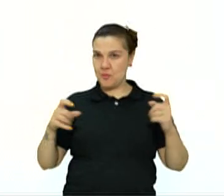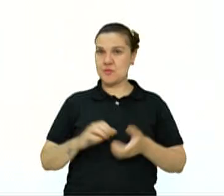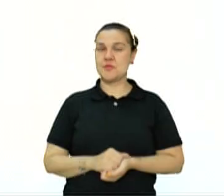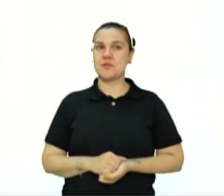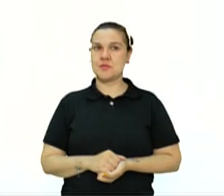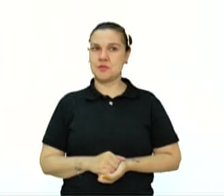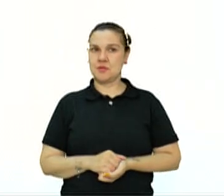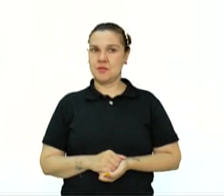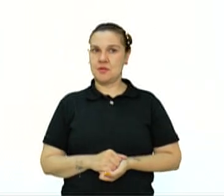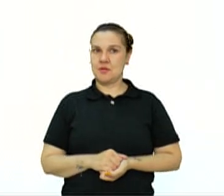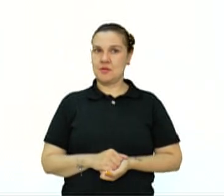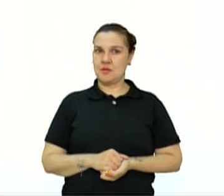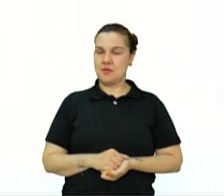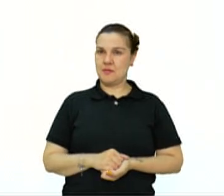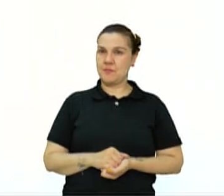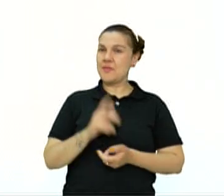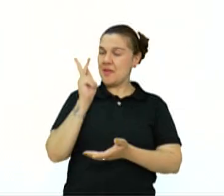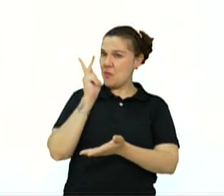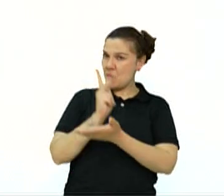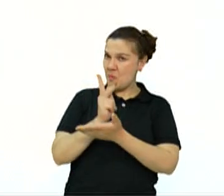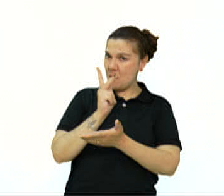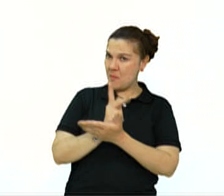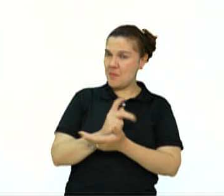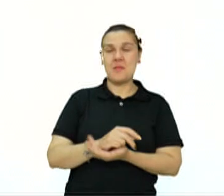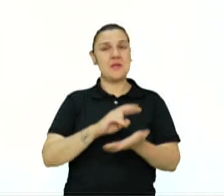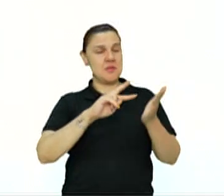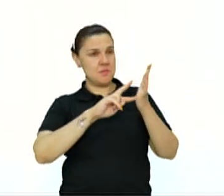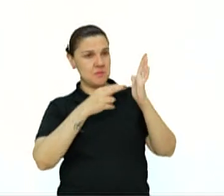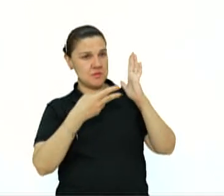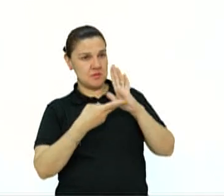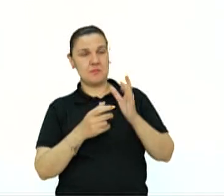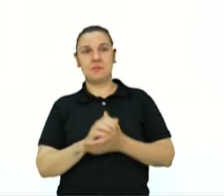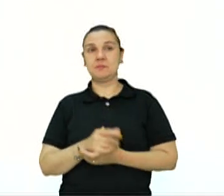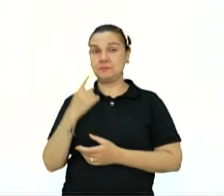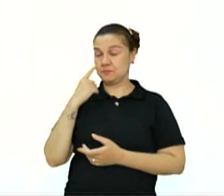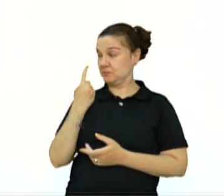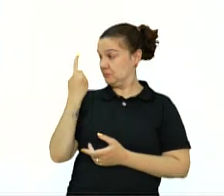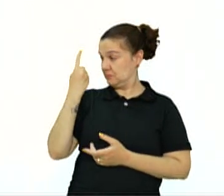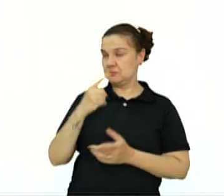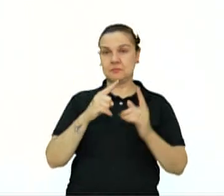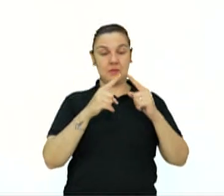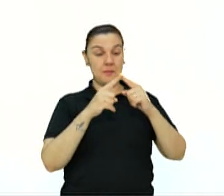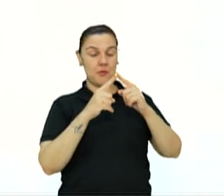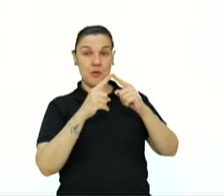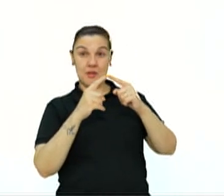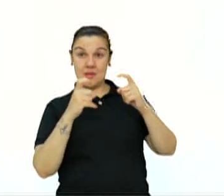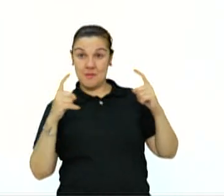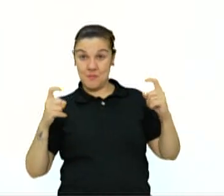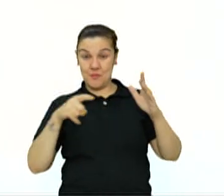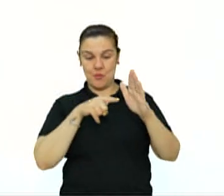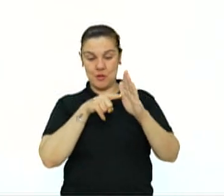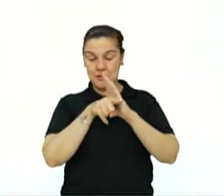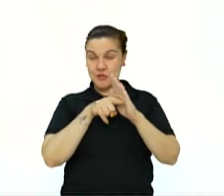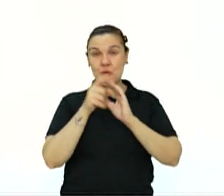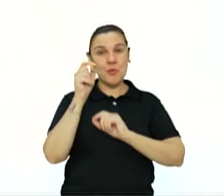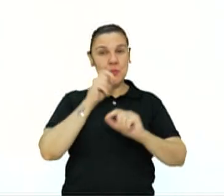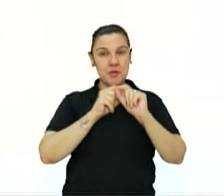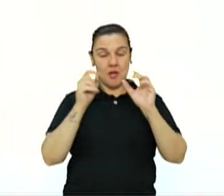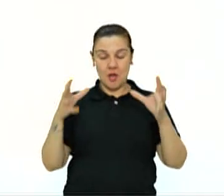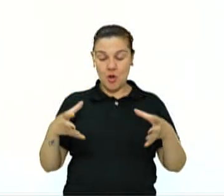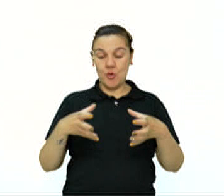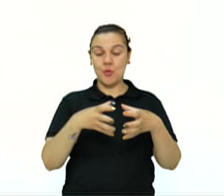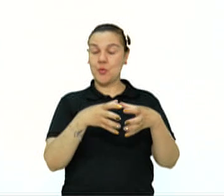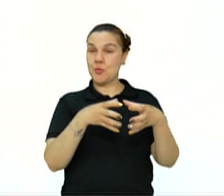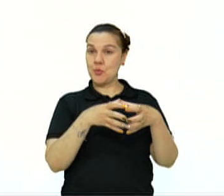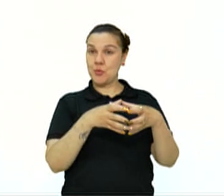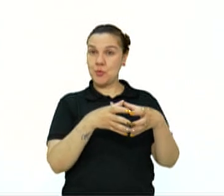conceito de população tem o mesmo sentido? Não. Na biologia, olhem lá, ó. Na biologia, trata-se do conjunto